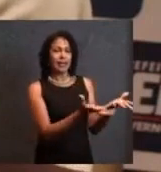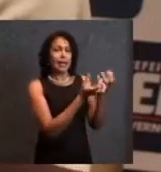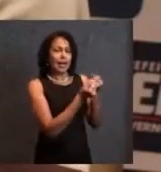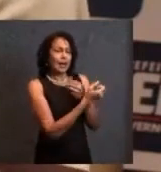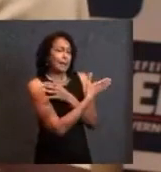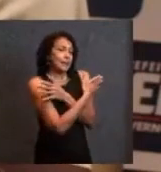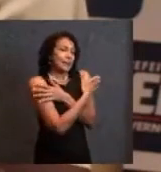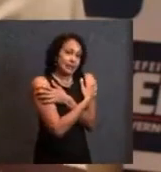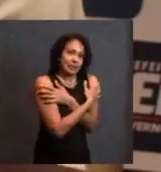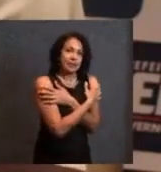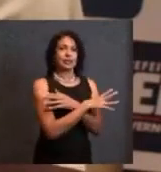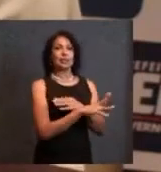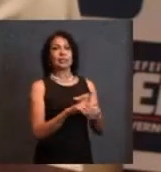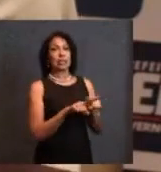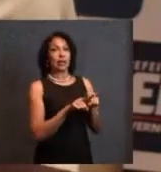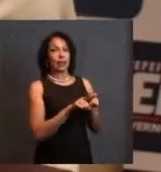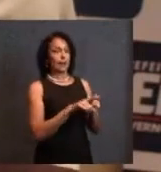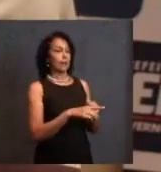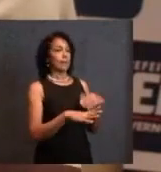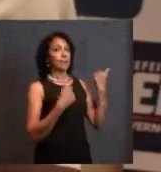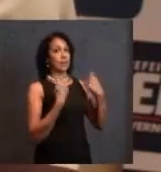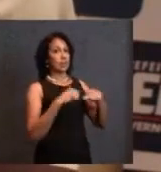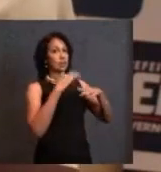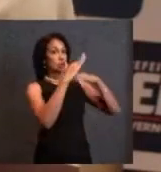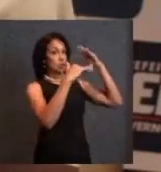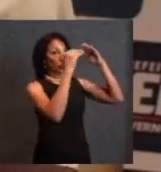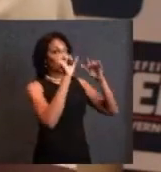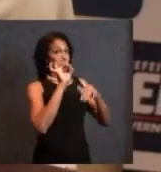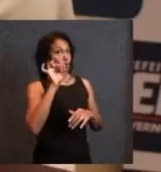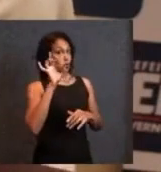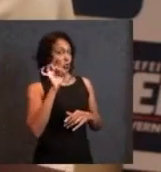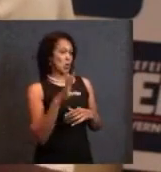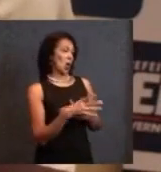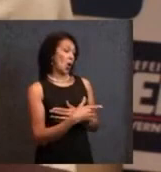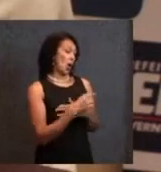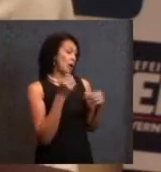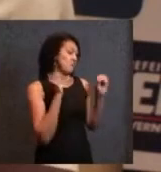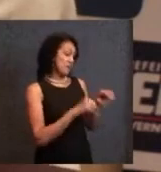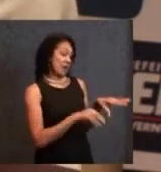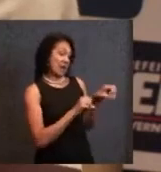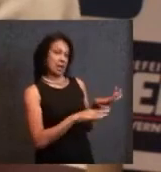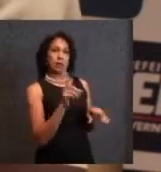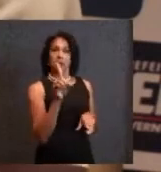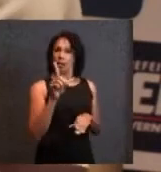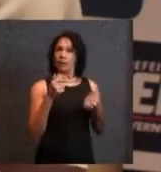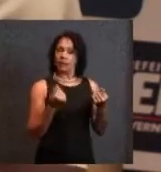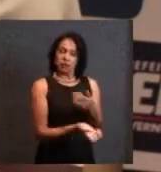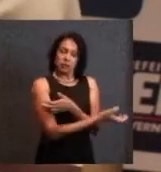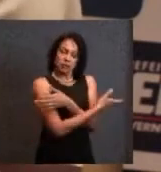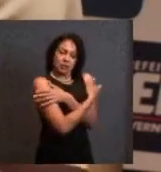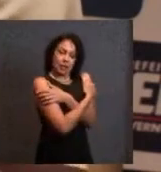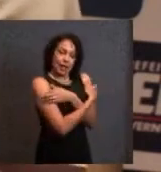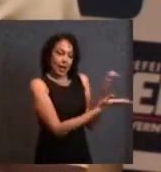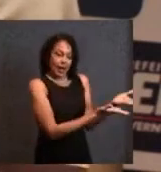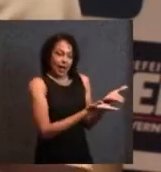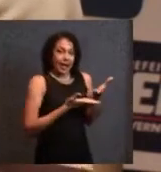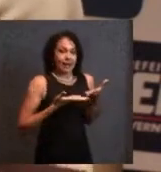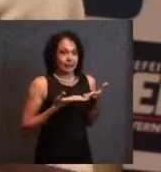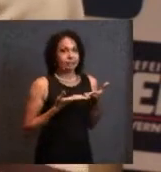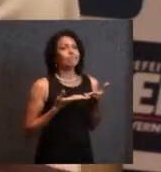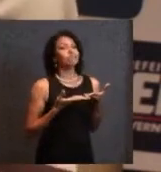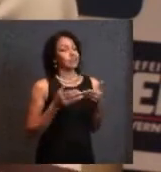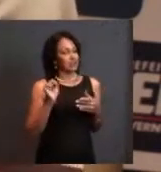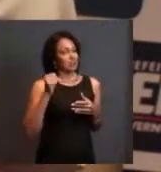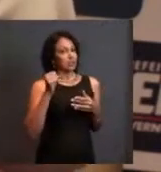especial. O processo de aprendizagem é importante, mas ele não é seco, ele não é frio. É necessário que tenha uma integração com a afetividade,